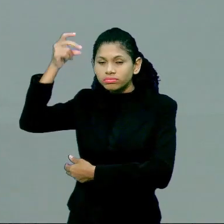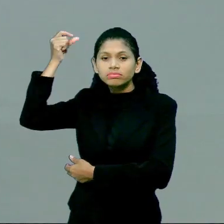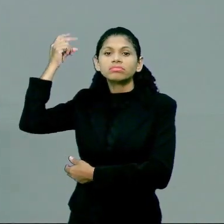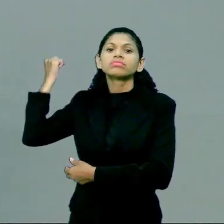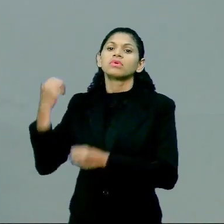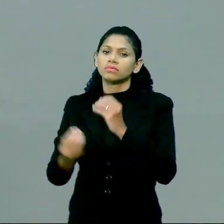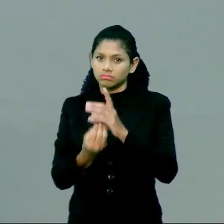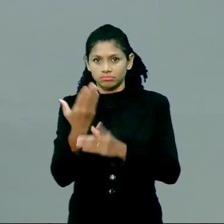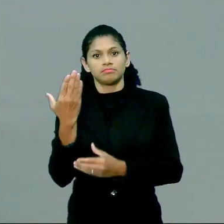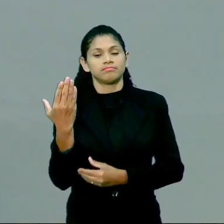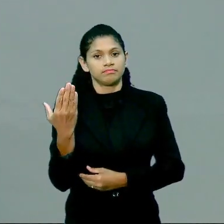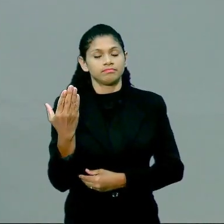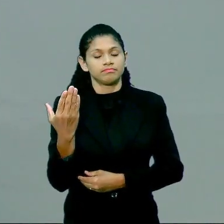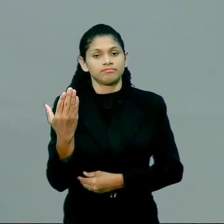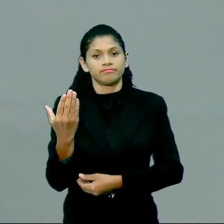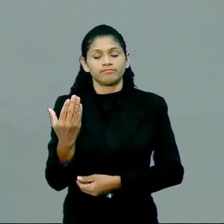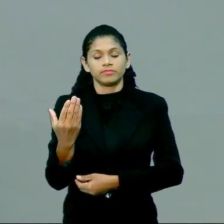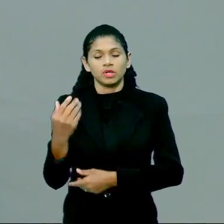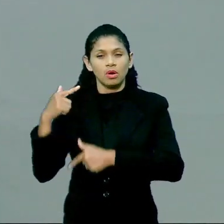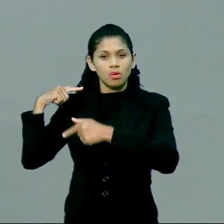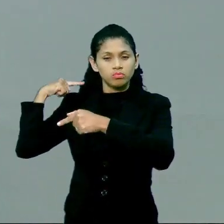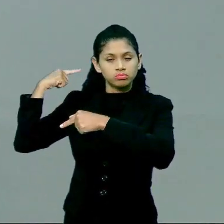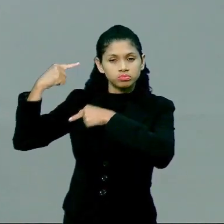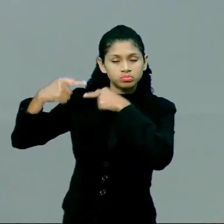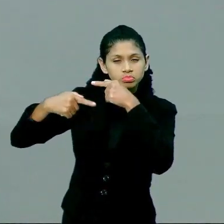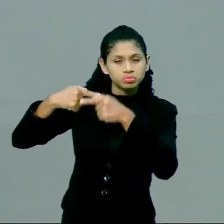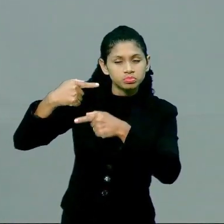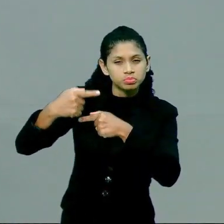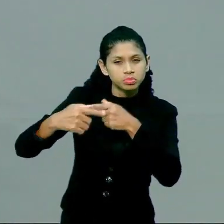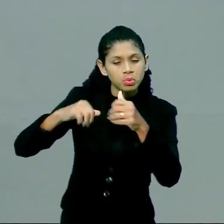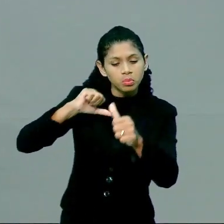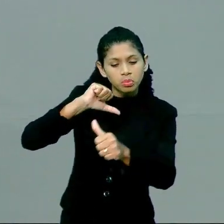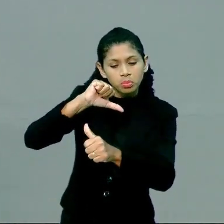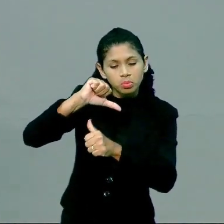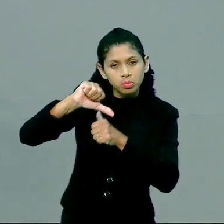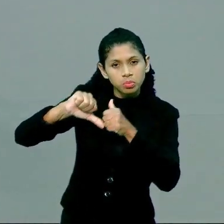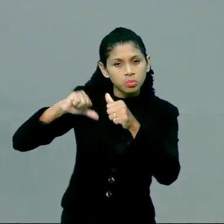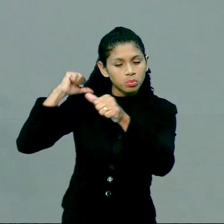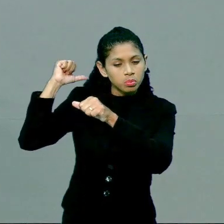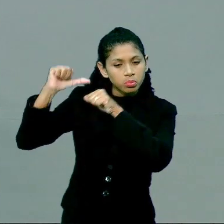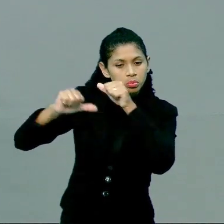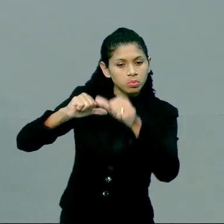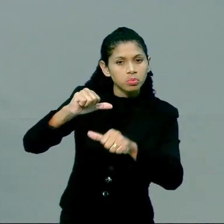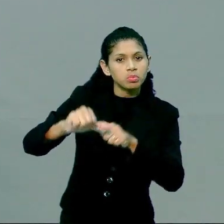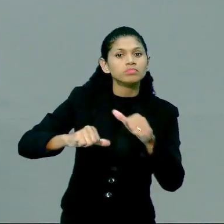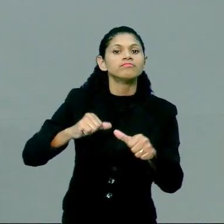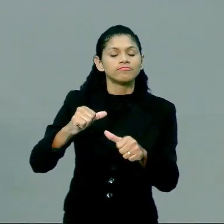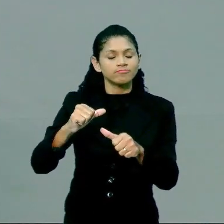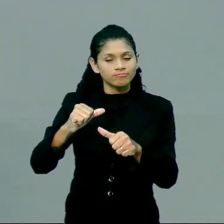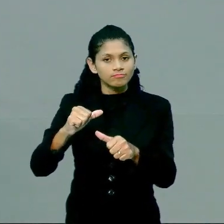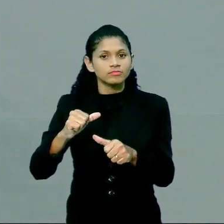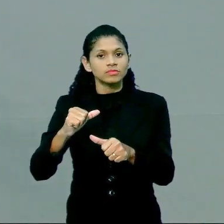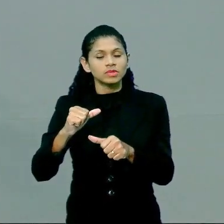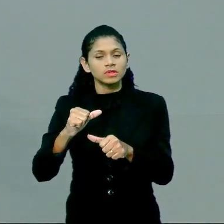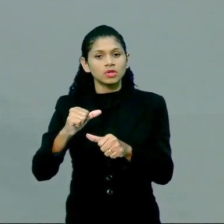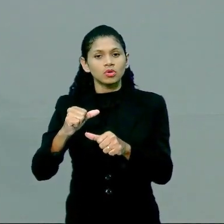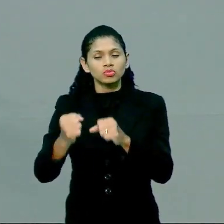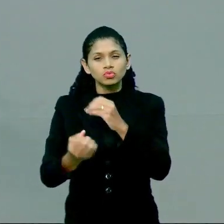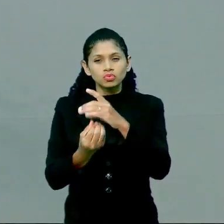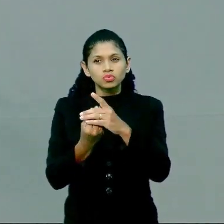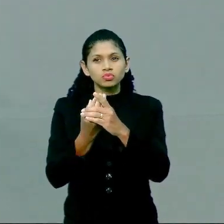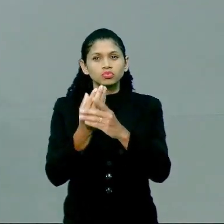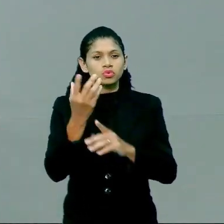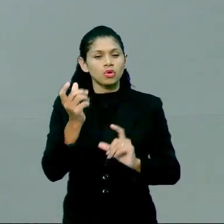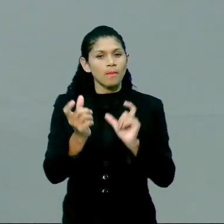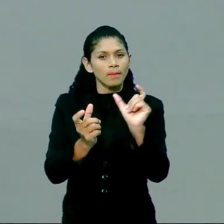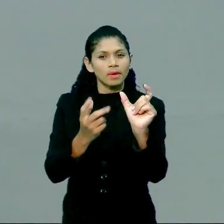né e elas foram passando por transformações foram ganhando para palavras semelhantes foram tendo